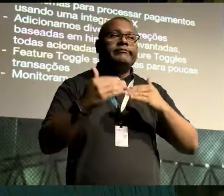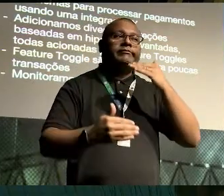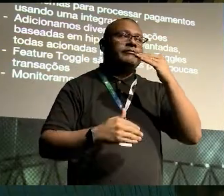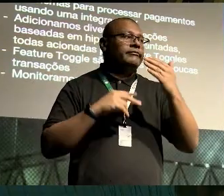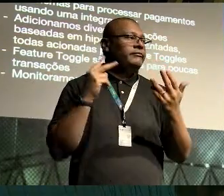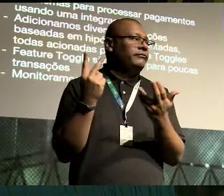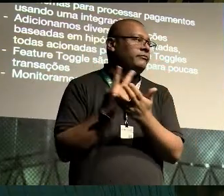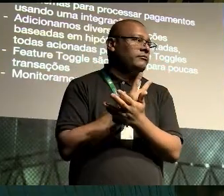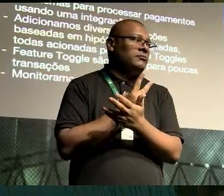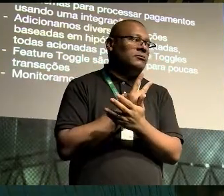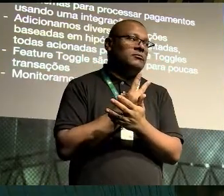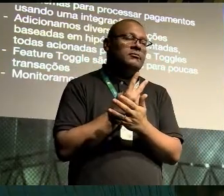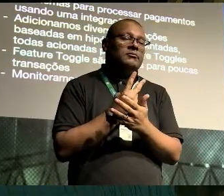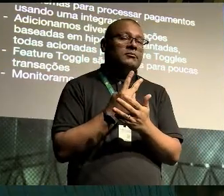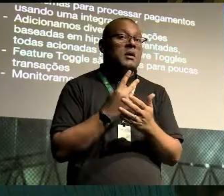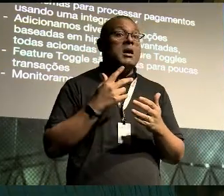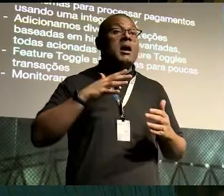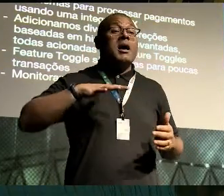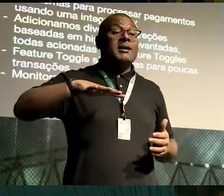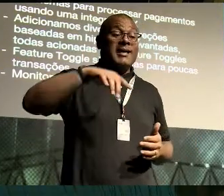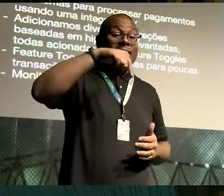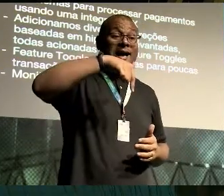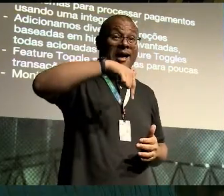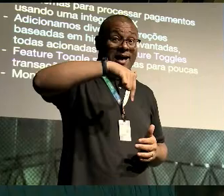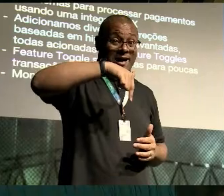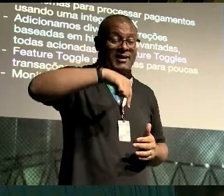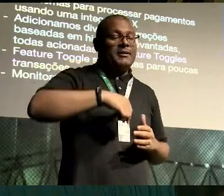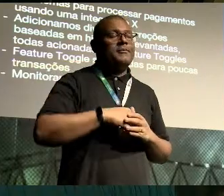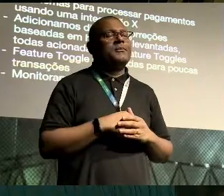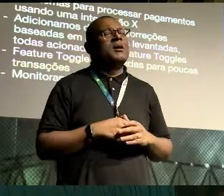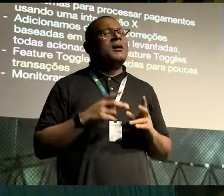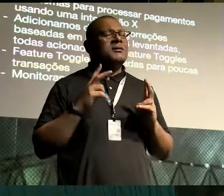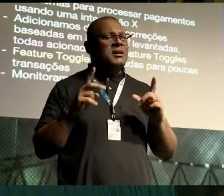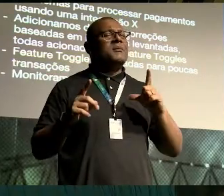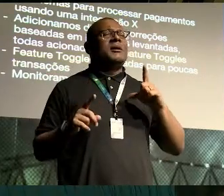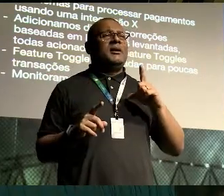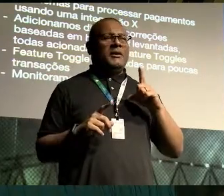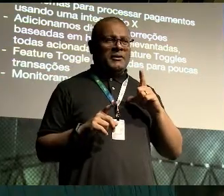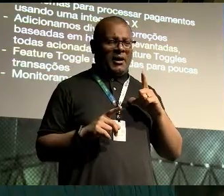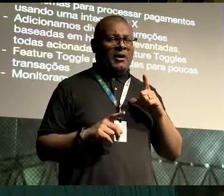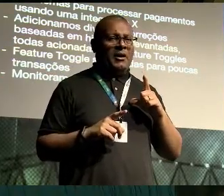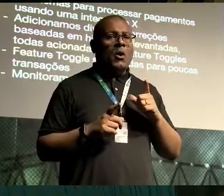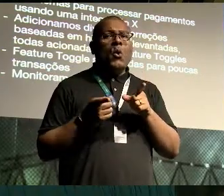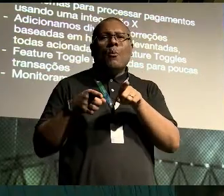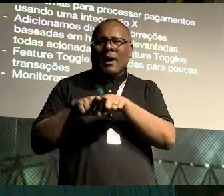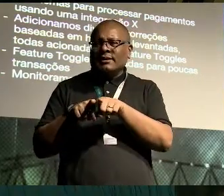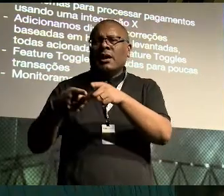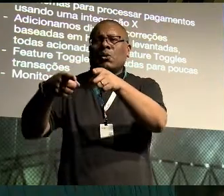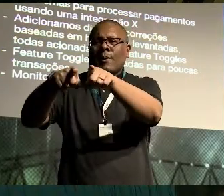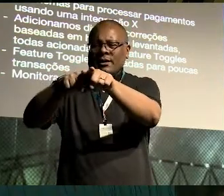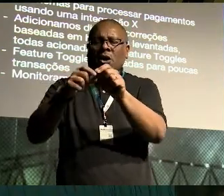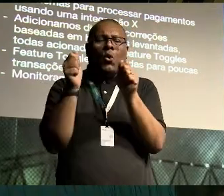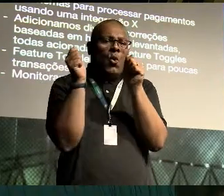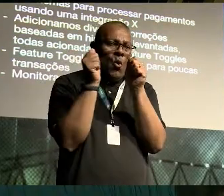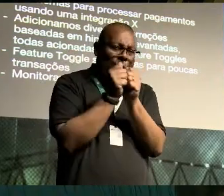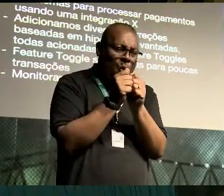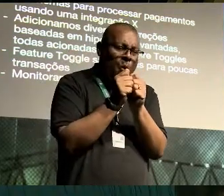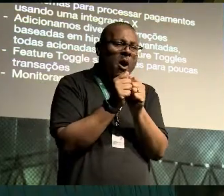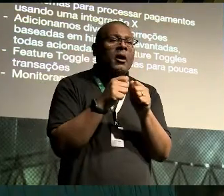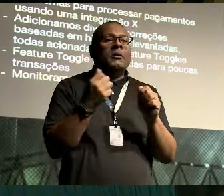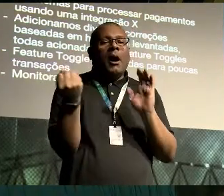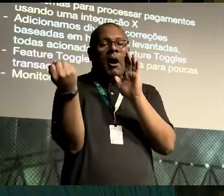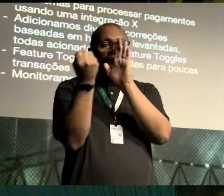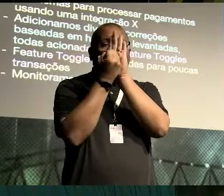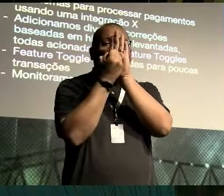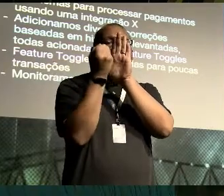não sai como planejado, né? Então, no nosso cenário, por exemplo, a gente tem sempre os parceiros envolvidos, né? Geralmente a gente tem integração com a bandeira